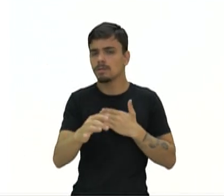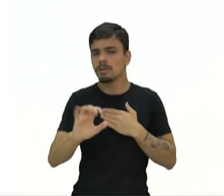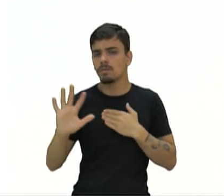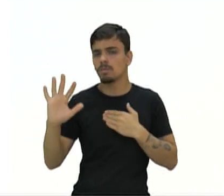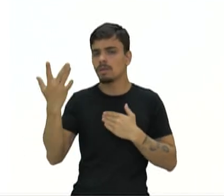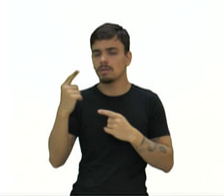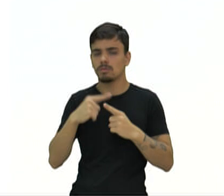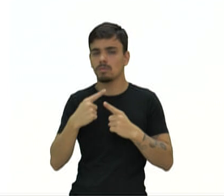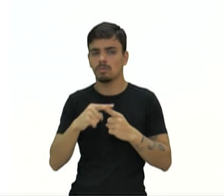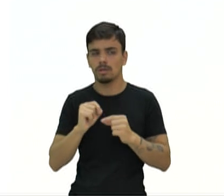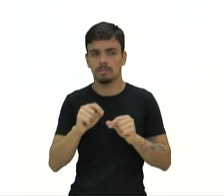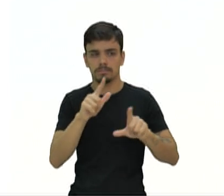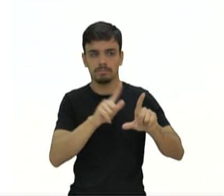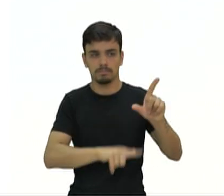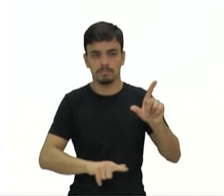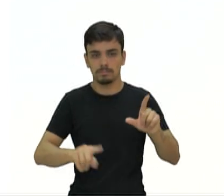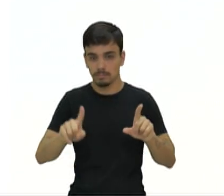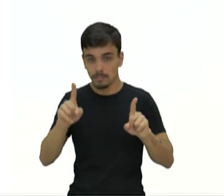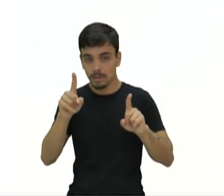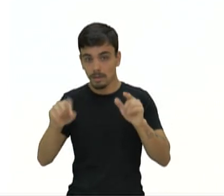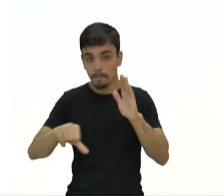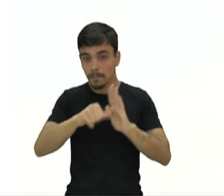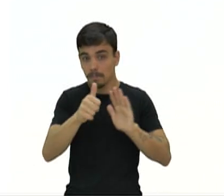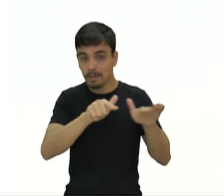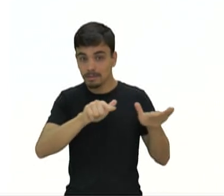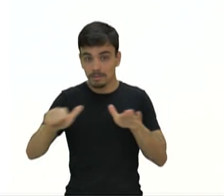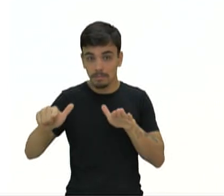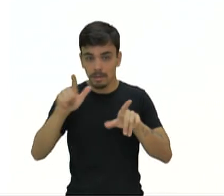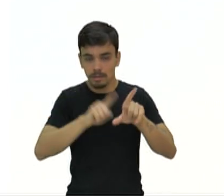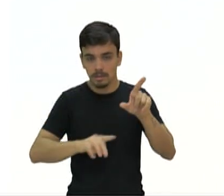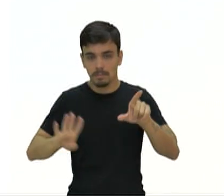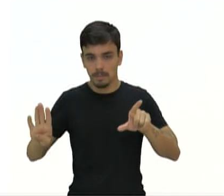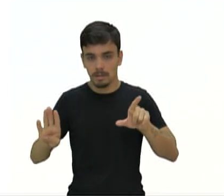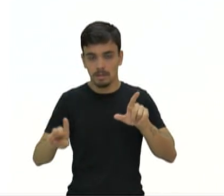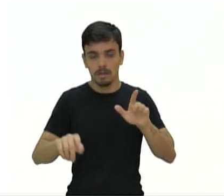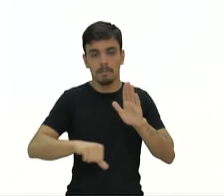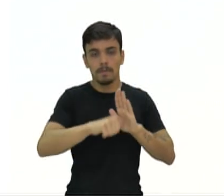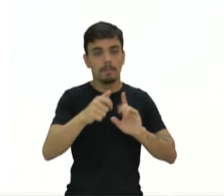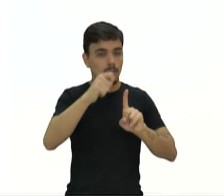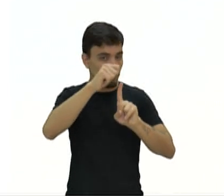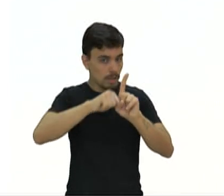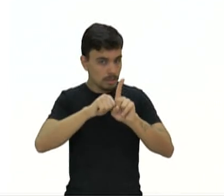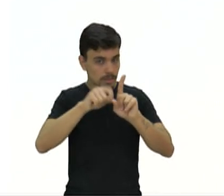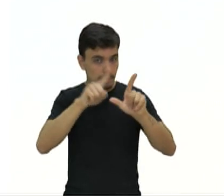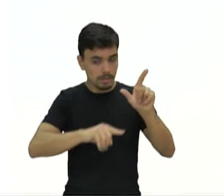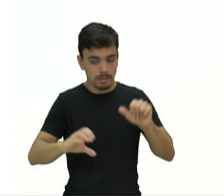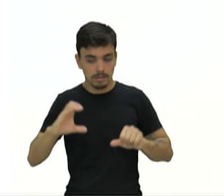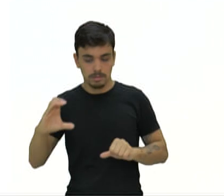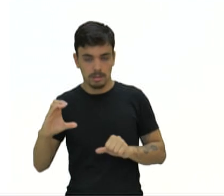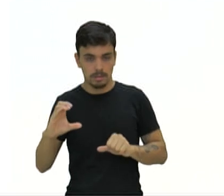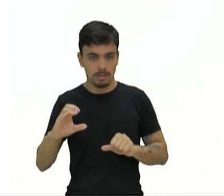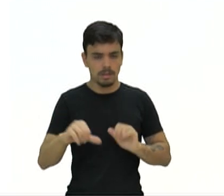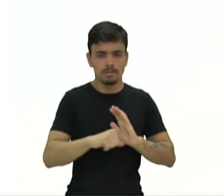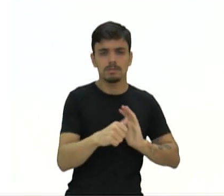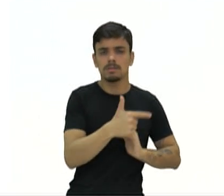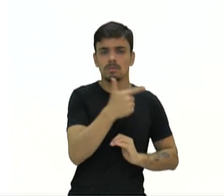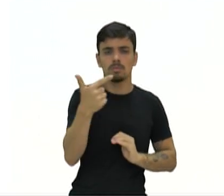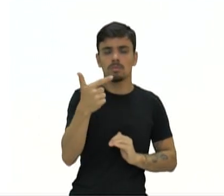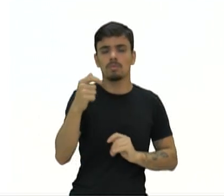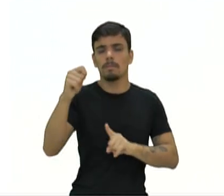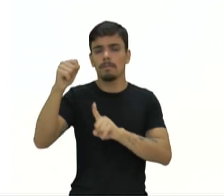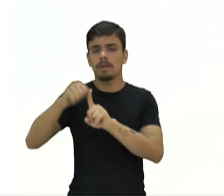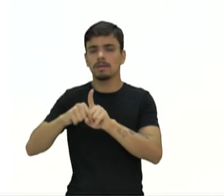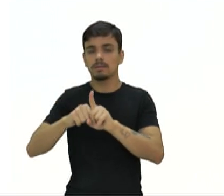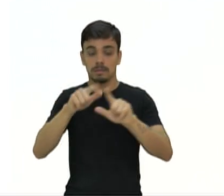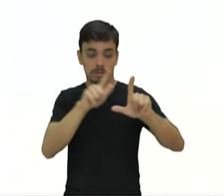agora, letra A, da primeira semana, letra B, do primeiro mês, letra C, do segundo mês